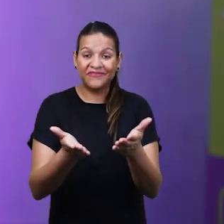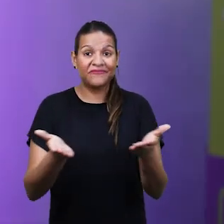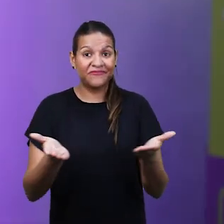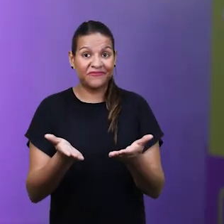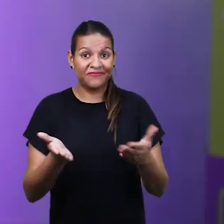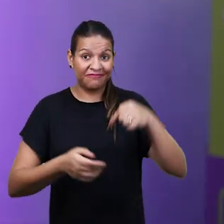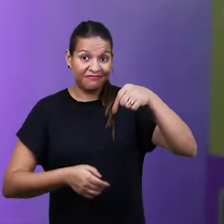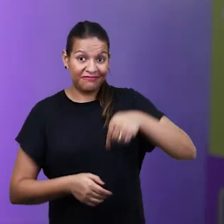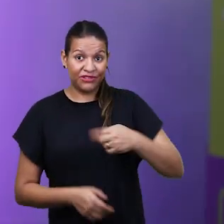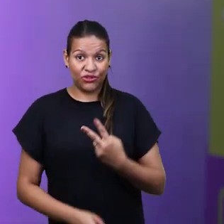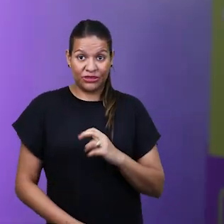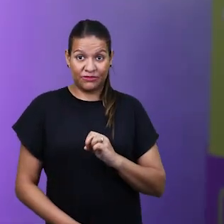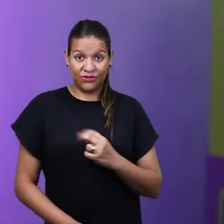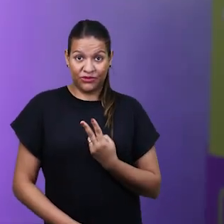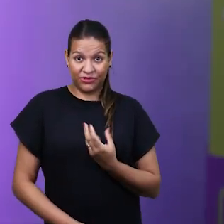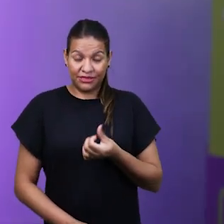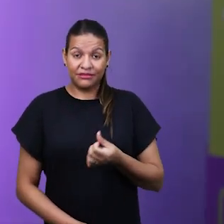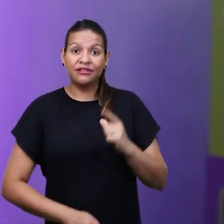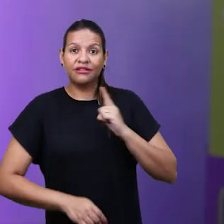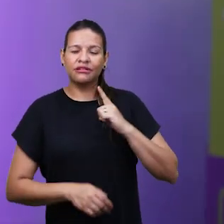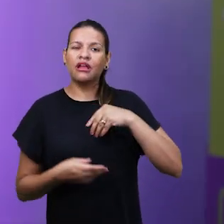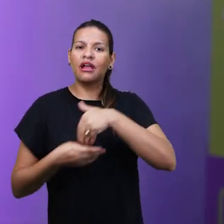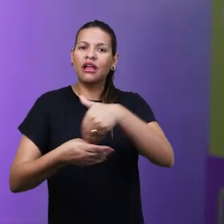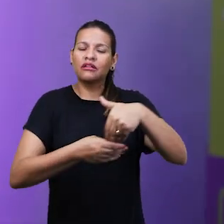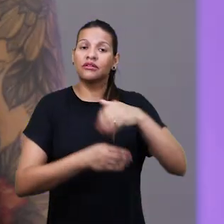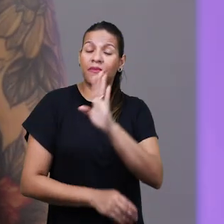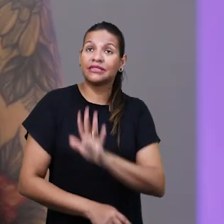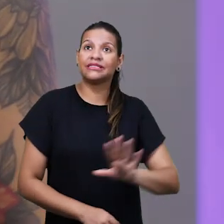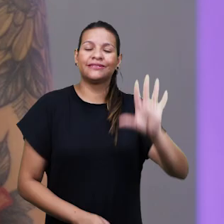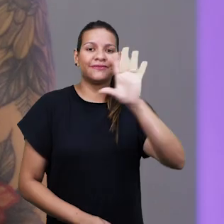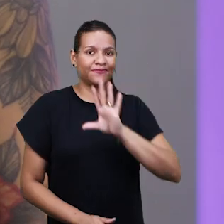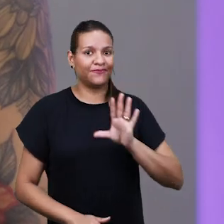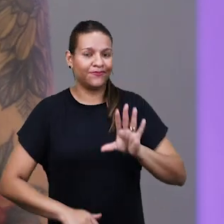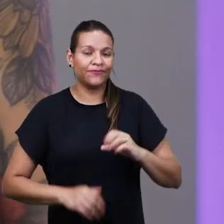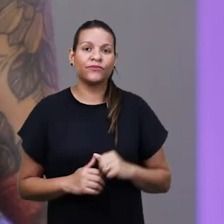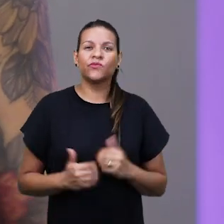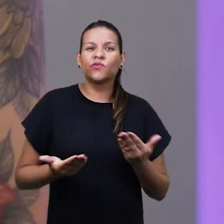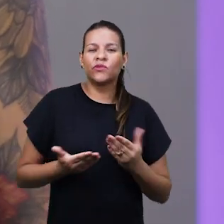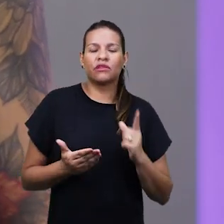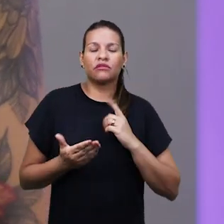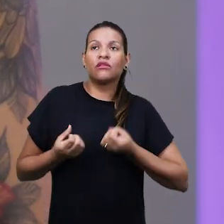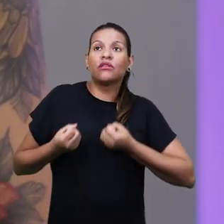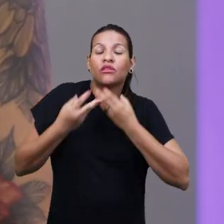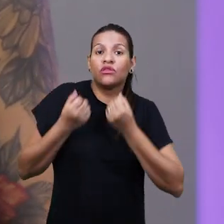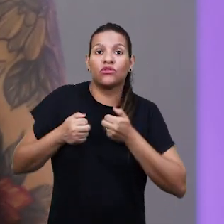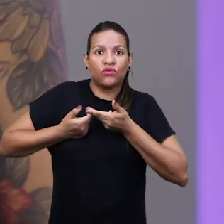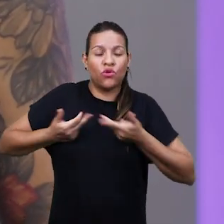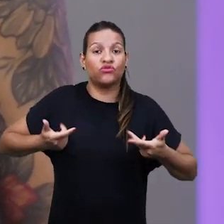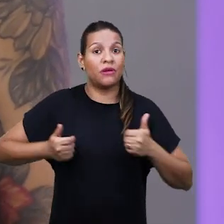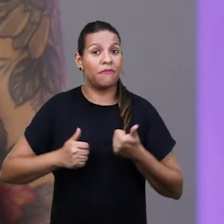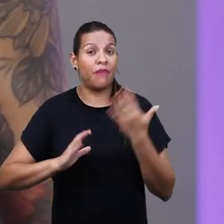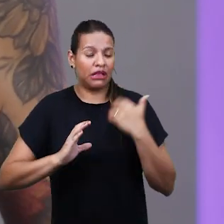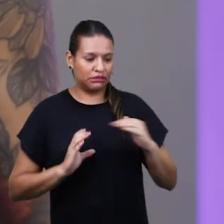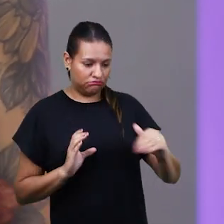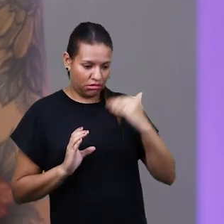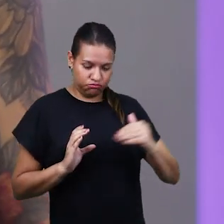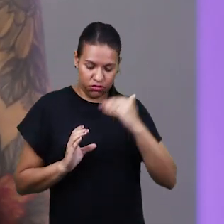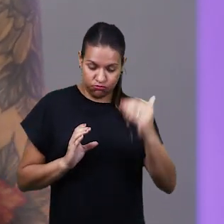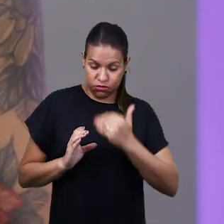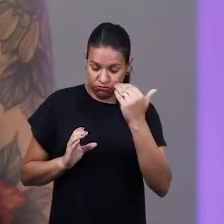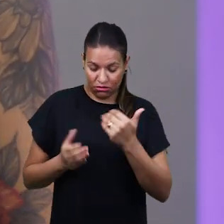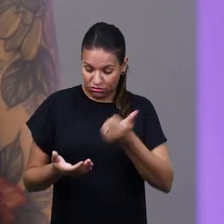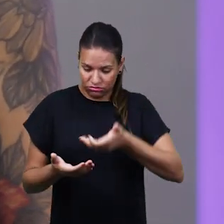Olá! Agora em 2026 nós temos eleições por todo o Brasil. É um momento que recebemos ainda mais notícias e às vezes fica